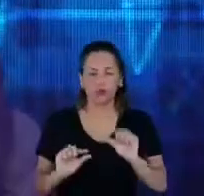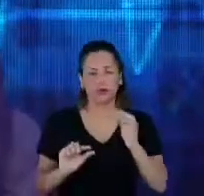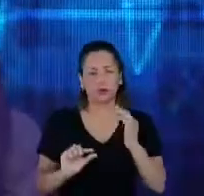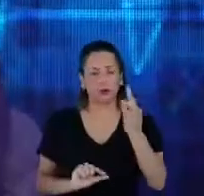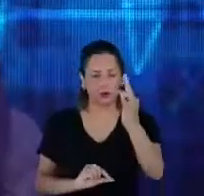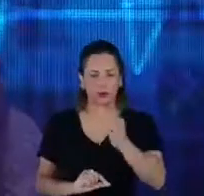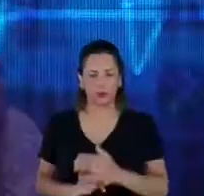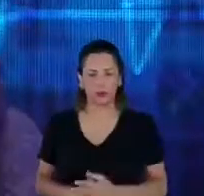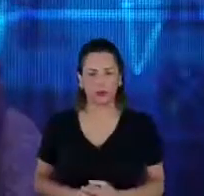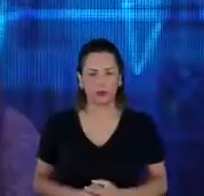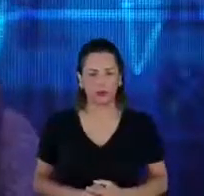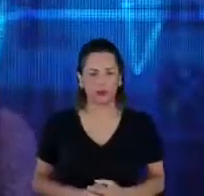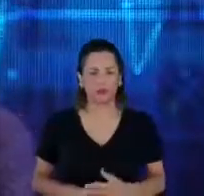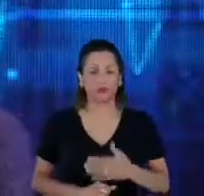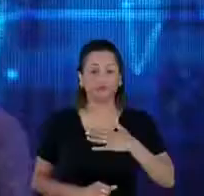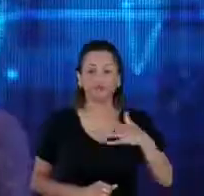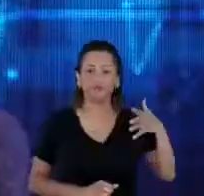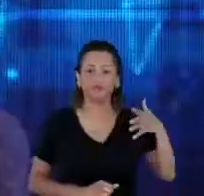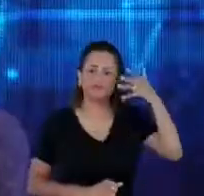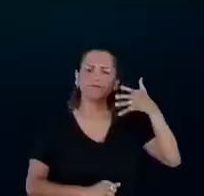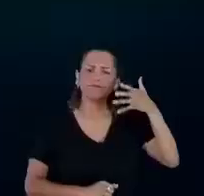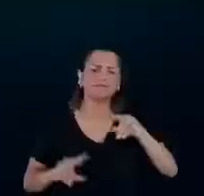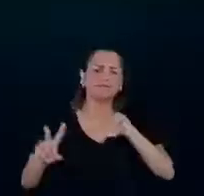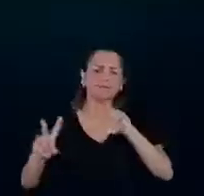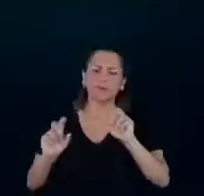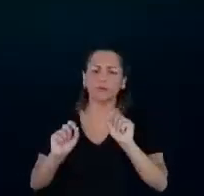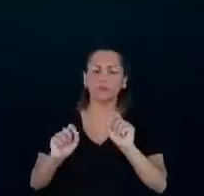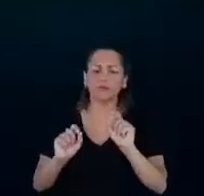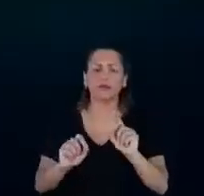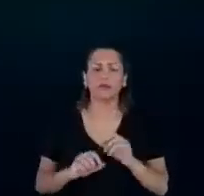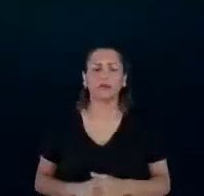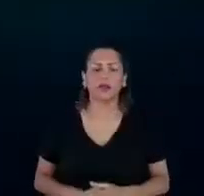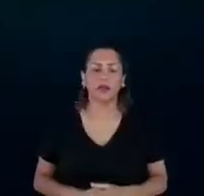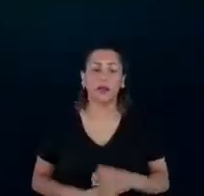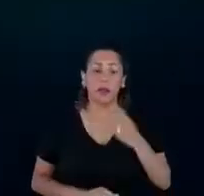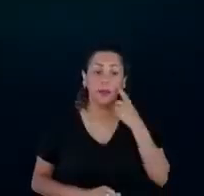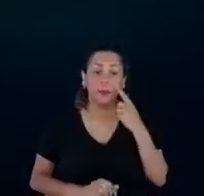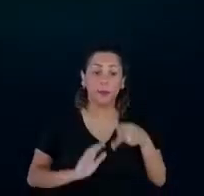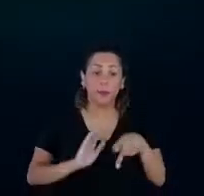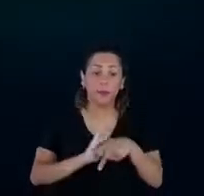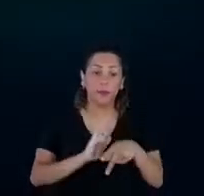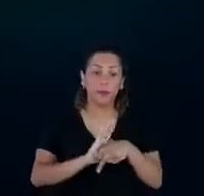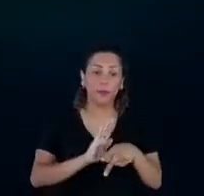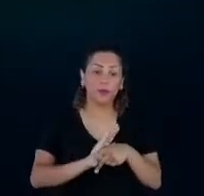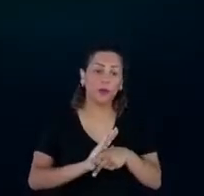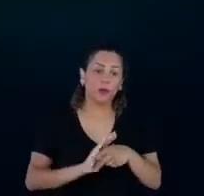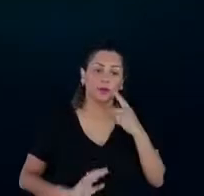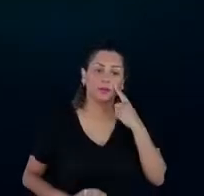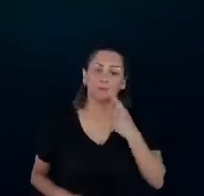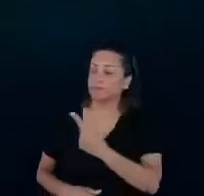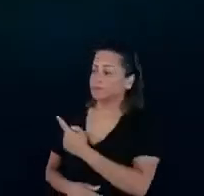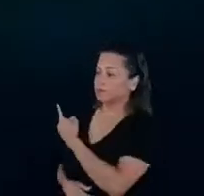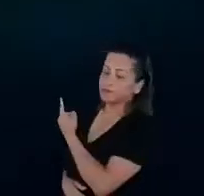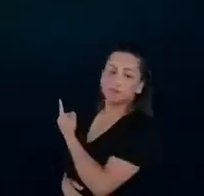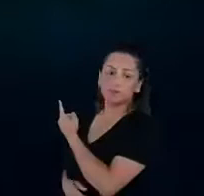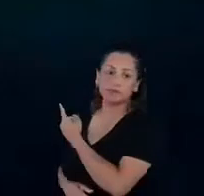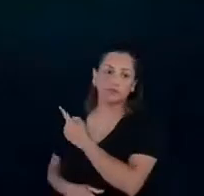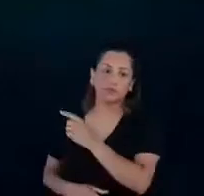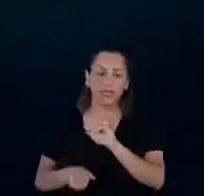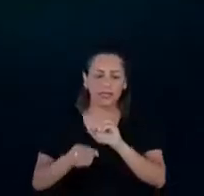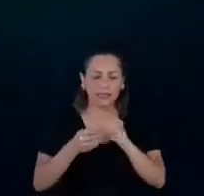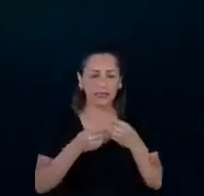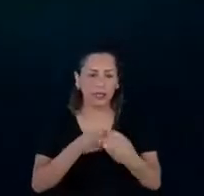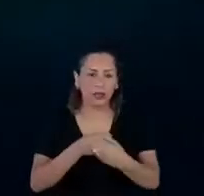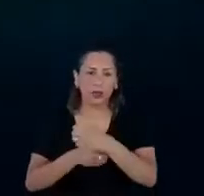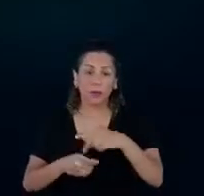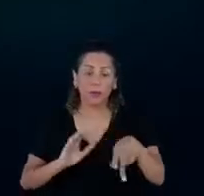palestra vai ser falando um pouquinho sobre o e-biofuel cell. É uma tecnologia de célula de combustível, que se chama SOFC,